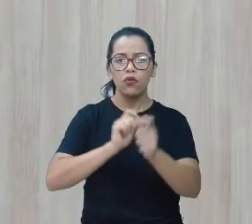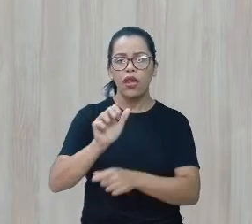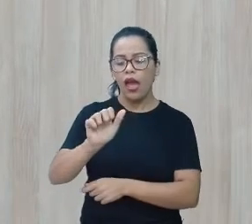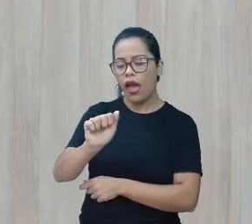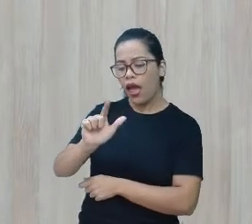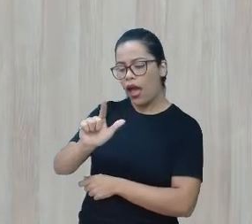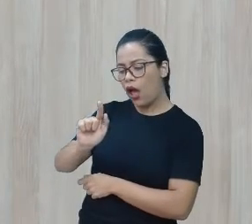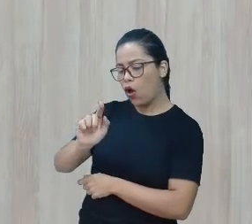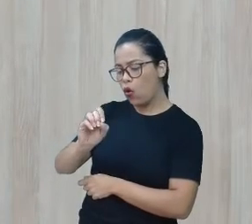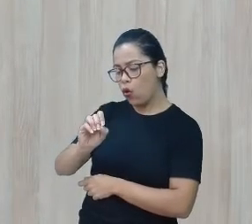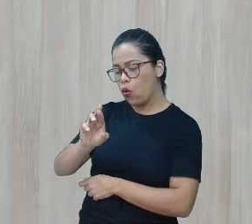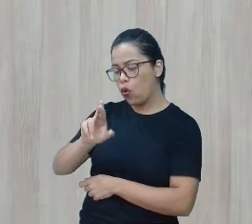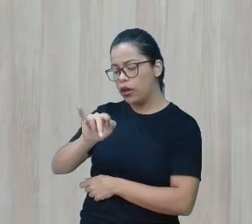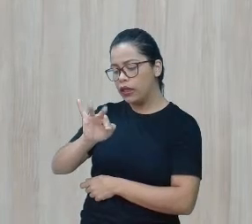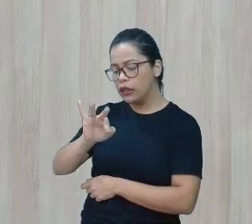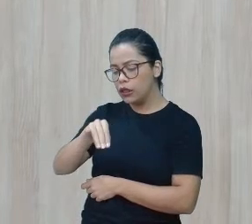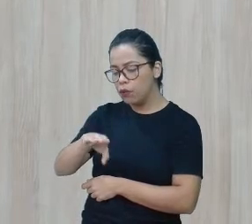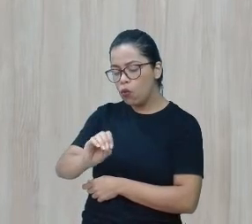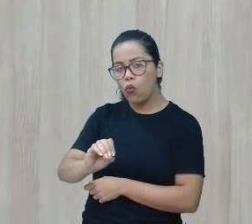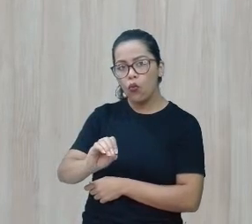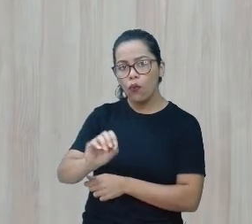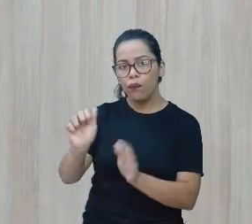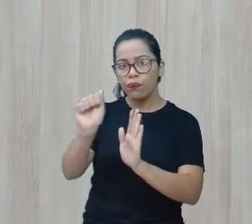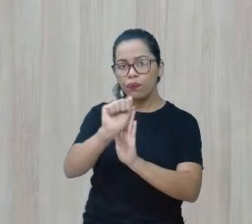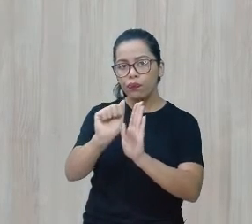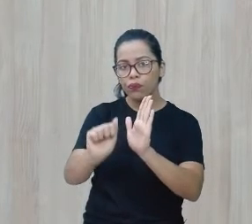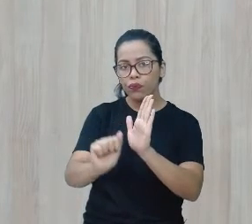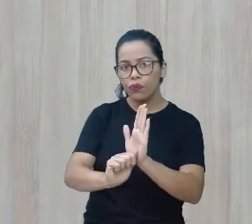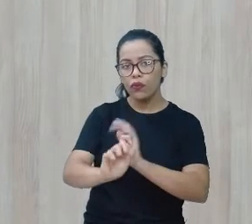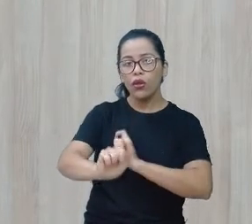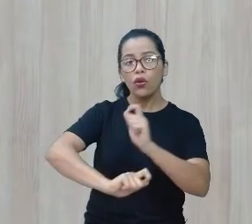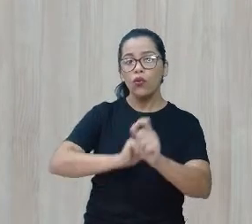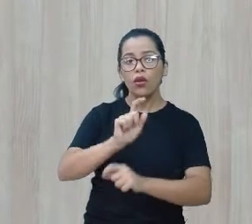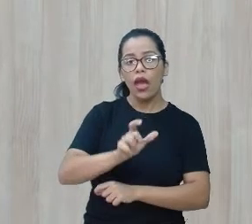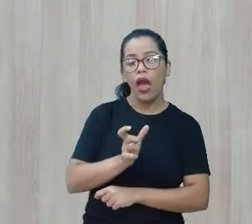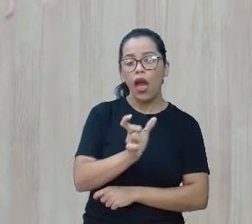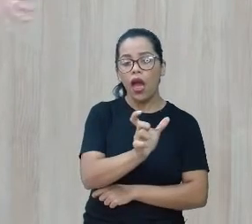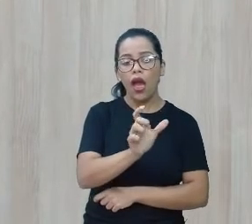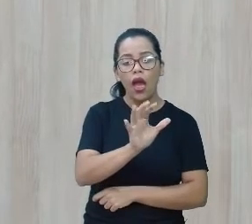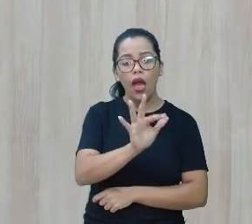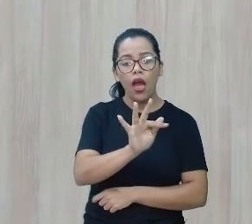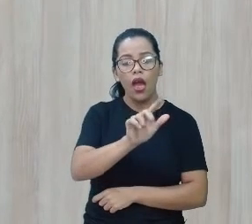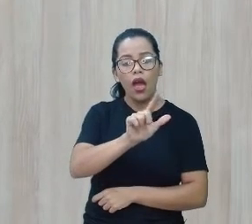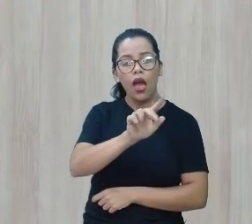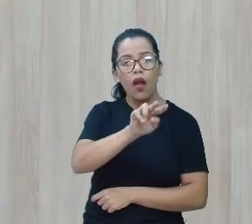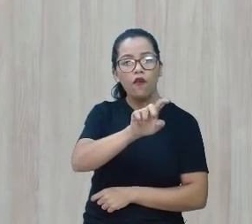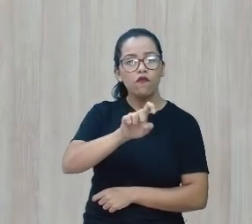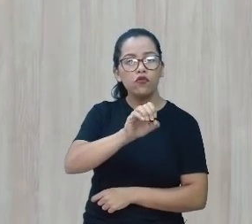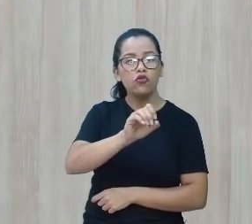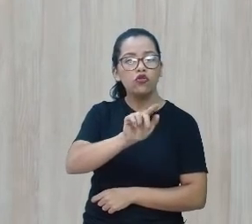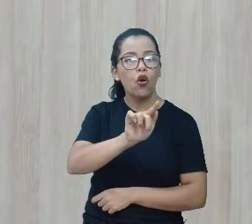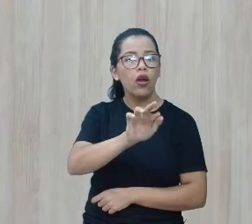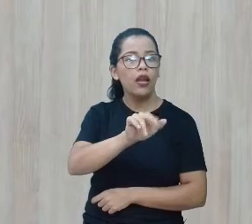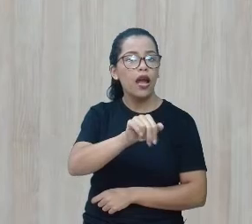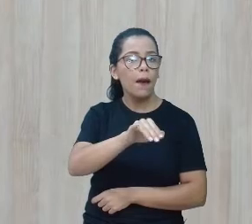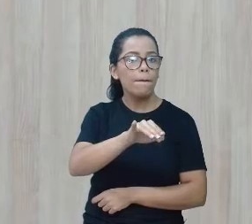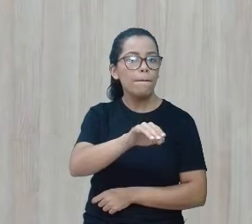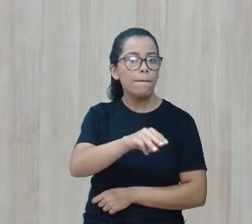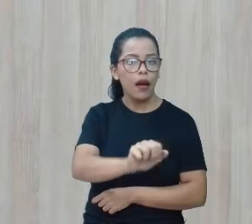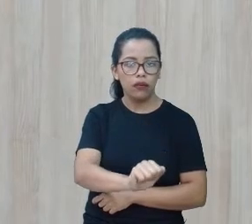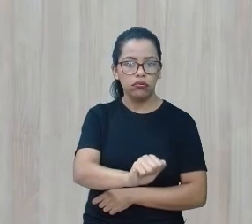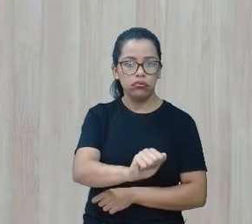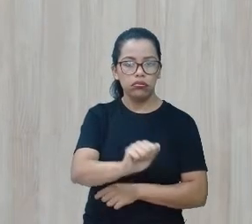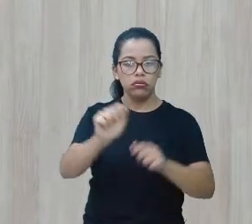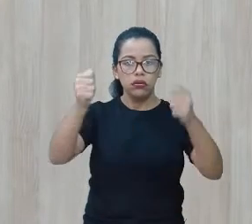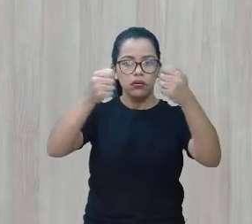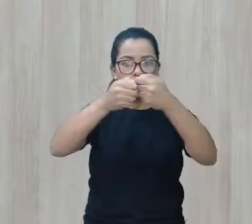e fluxograma, Então aí, pega aí o seu lápis, o seu caderno, os seus materiais, para que você comece a fazer as anotações na